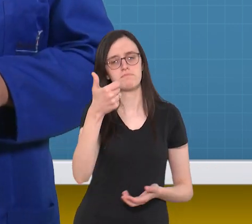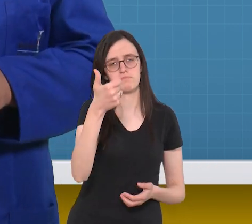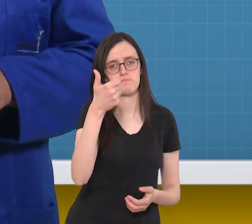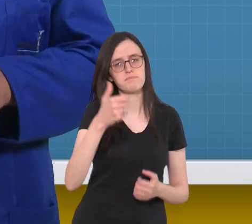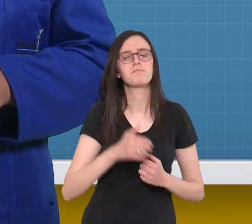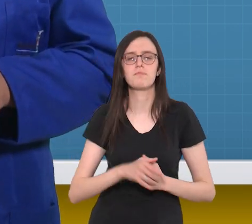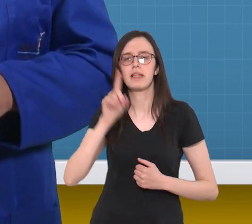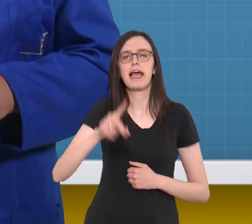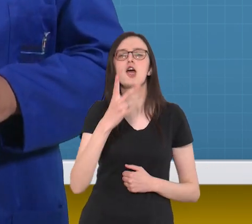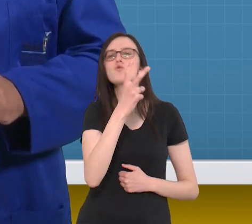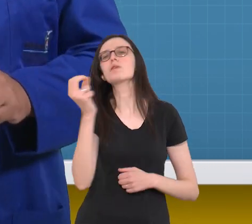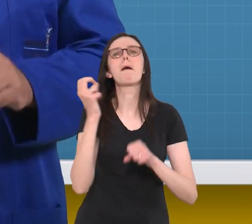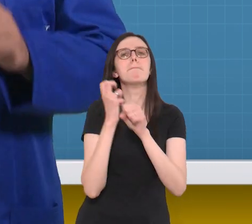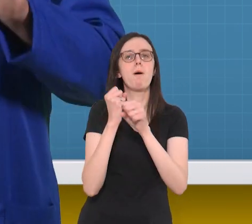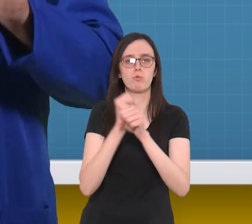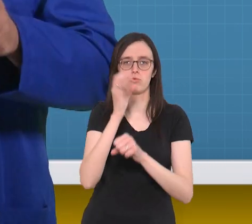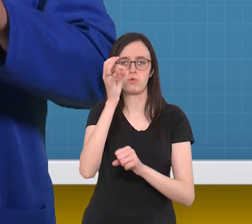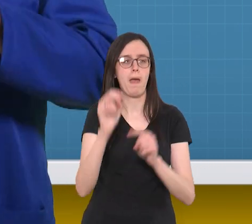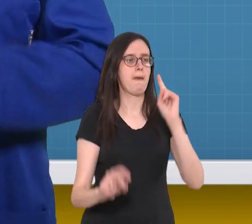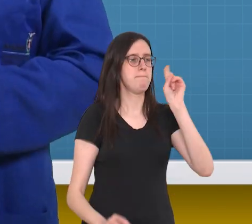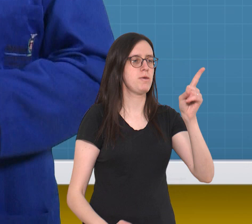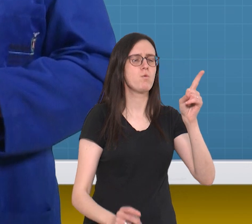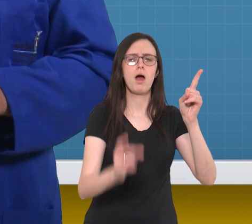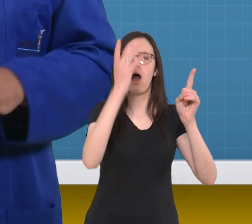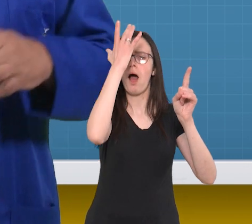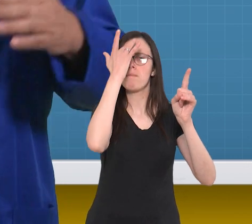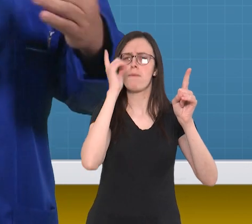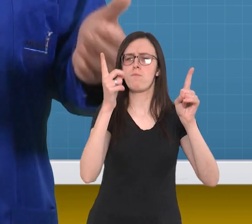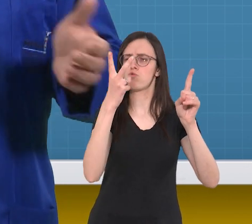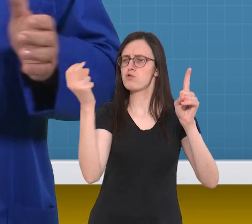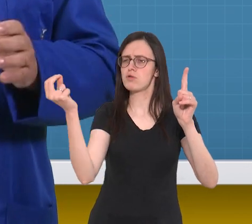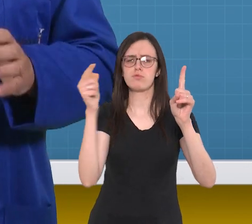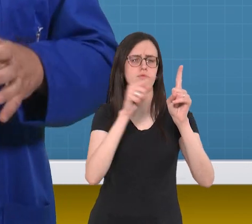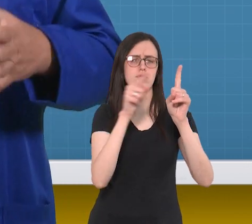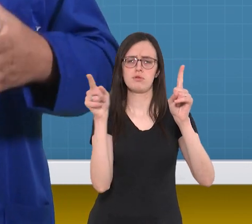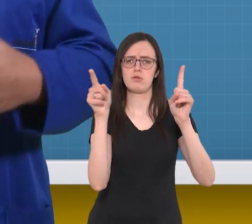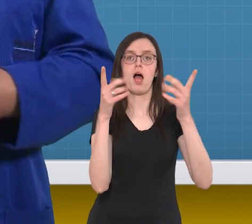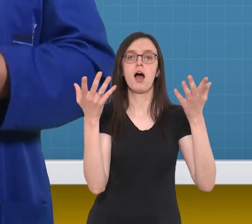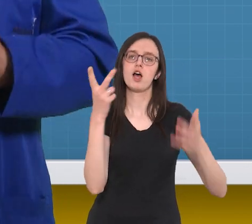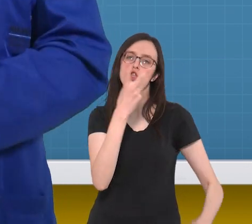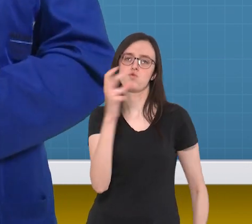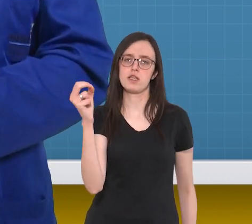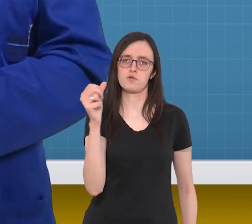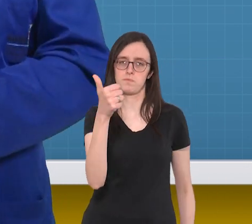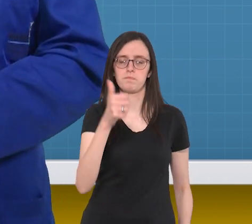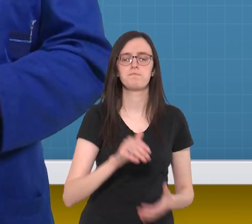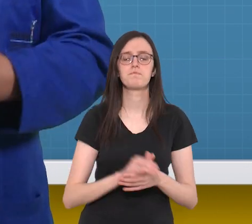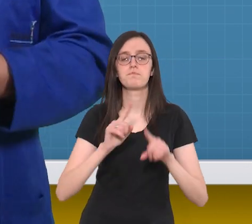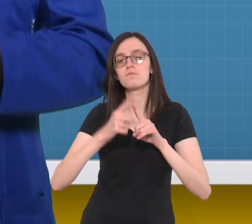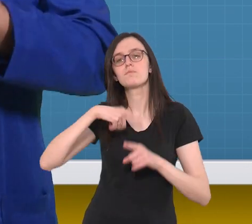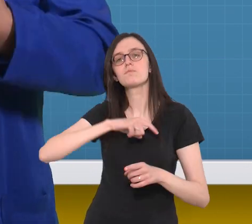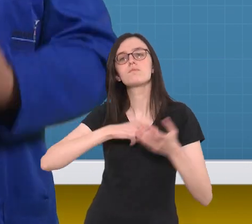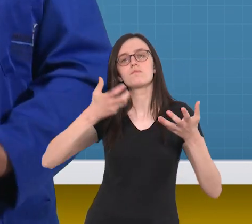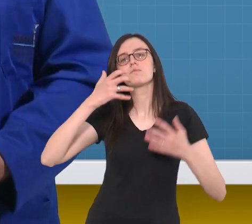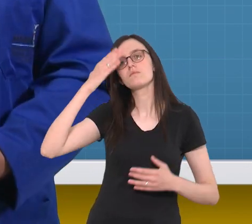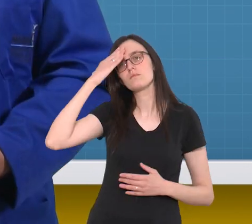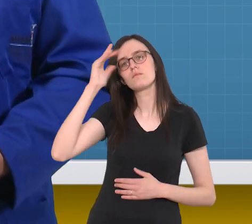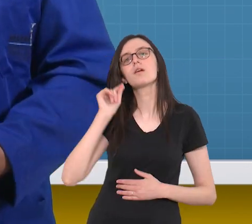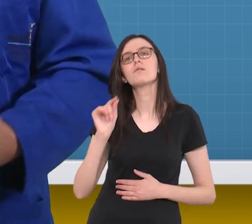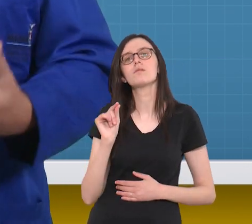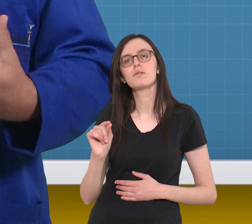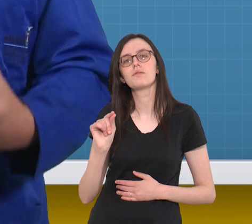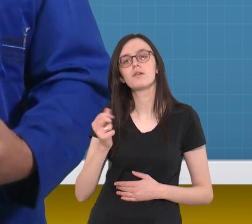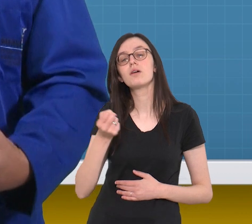variação? Isso, 200 pontos. De 1.000 para 1.200 variou 200 pontos. O que nós queremos